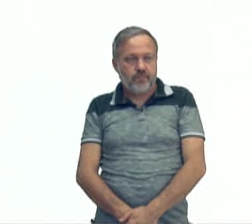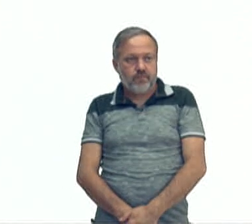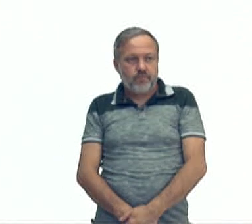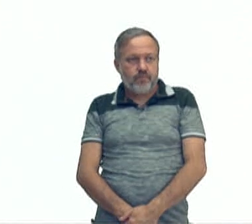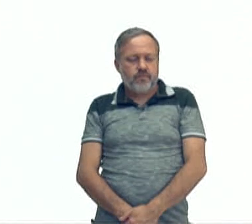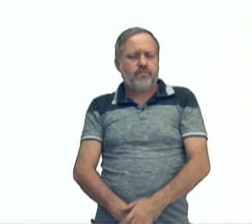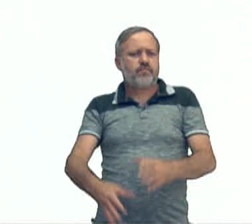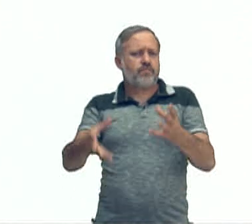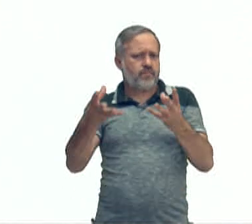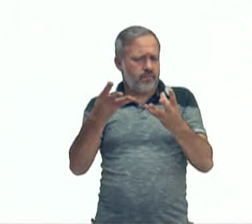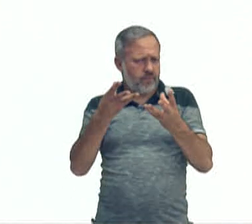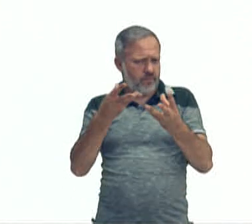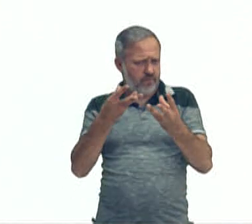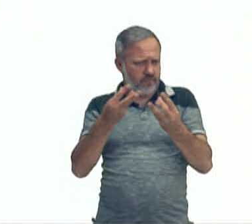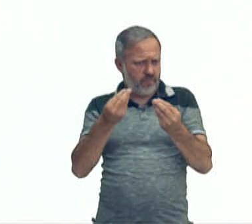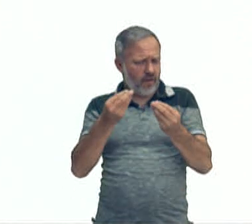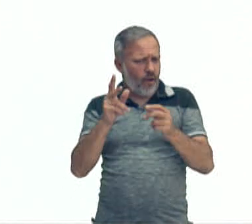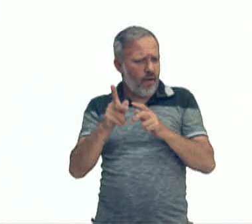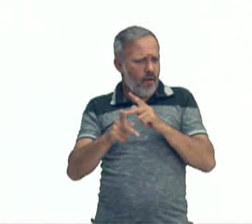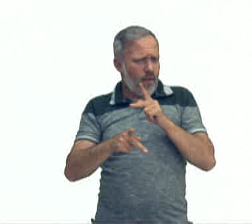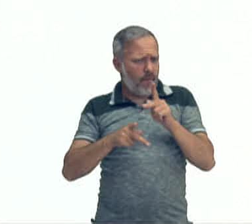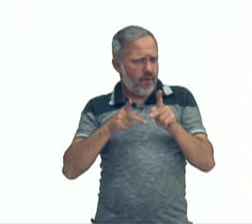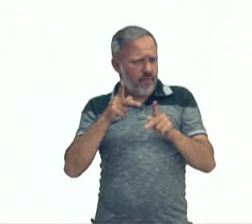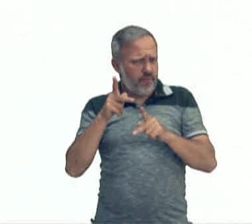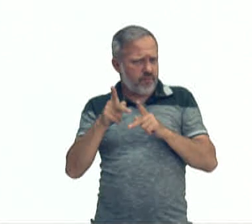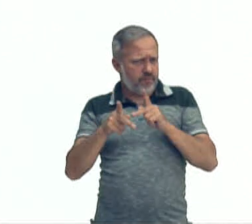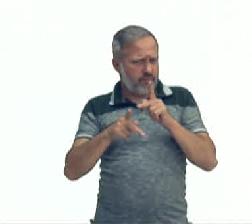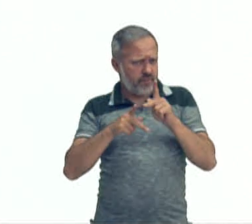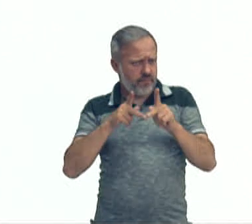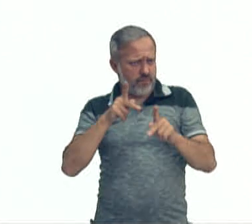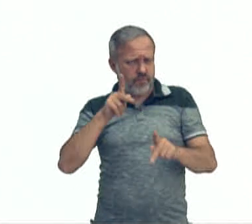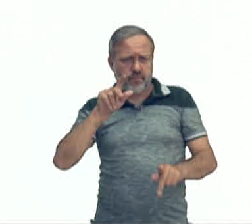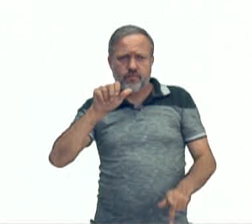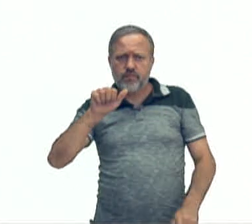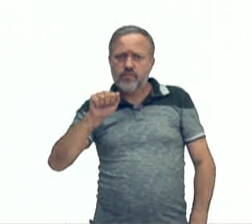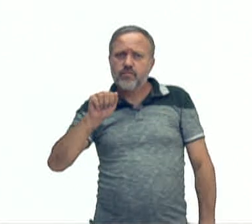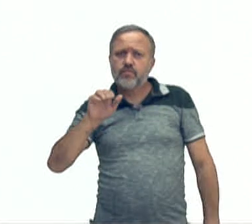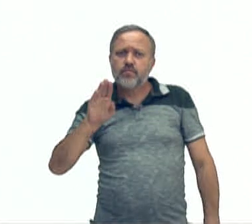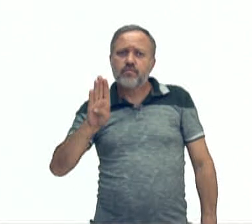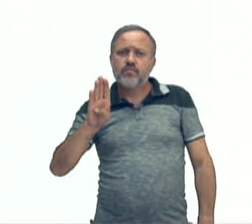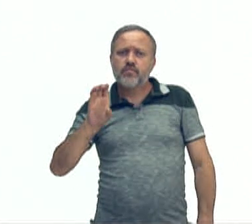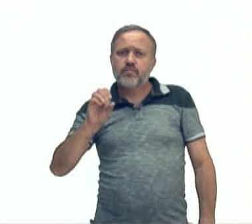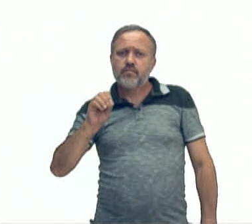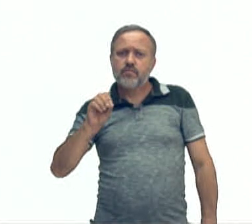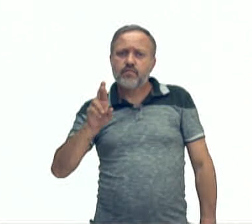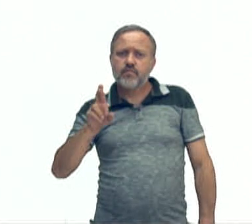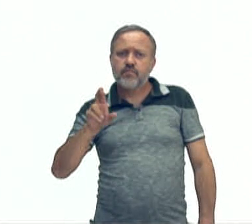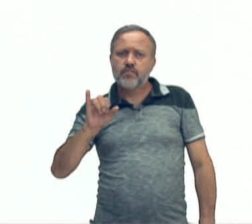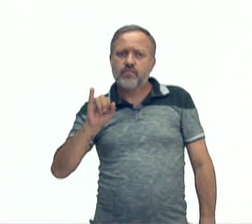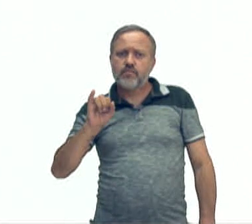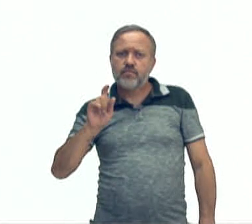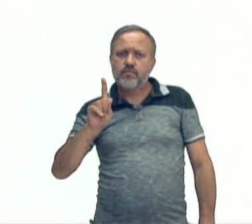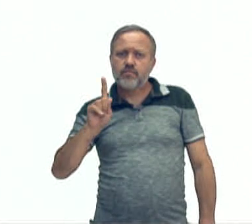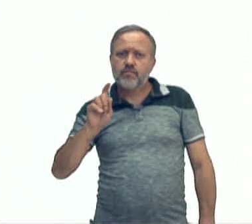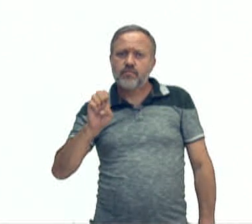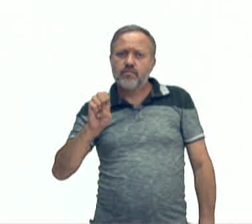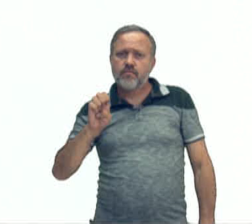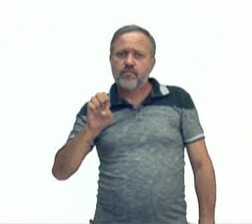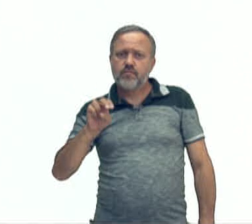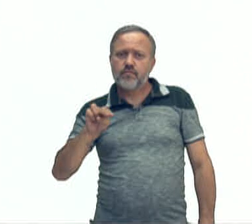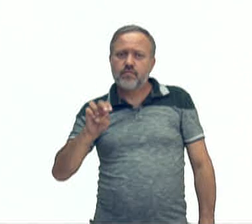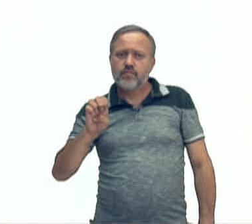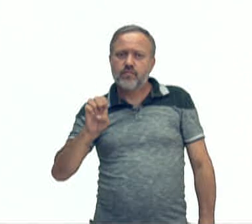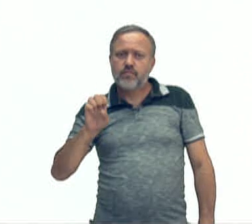daquelas populações aborígenes, está ali em azul, aborígene, mas lembre-se, indígenas, tá? Aborígenes a gente chama de